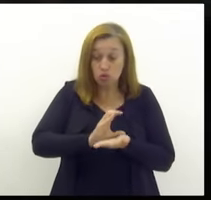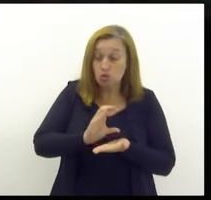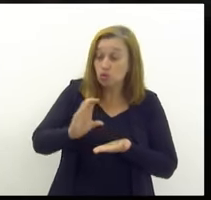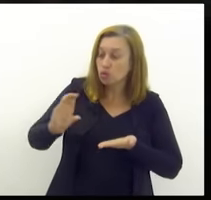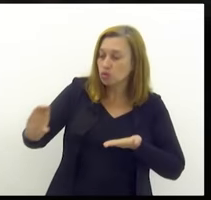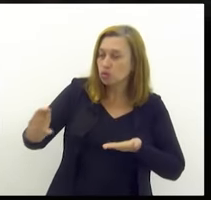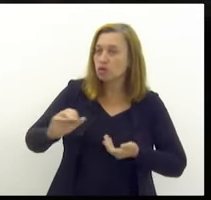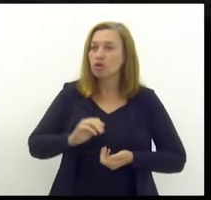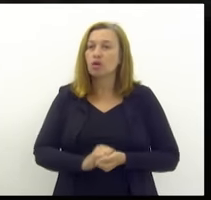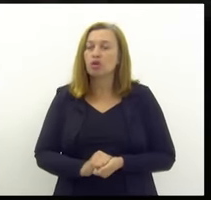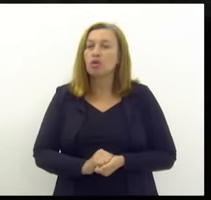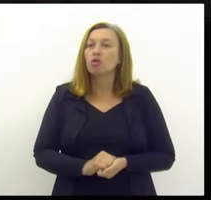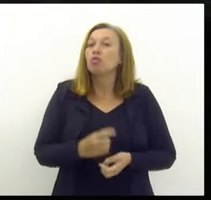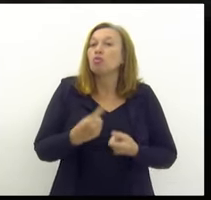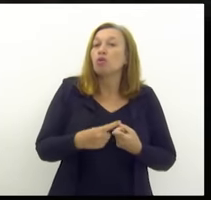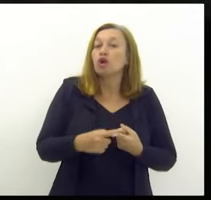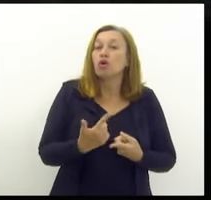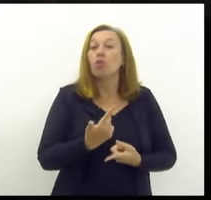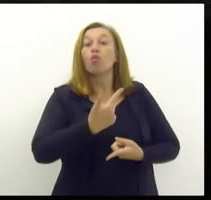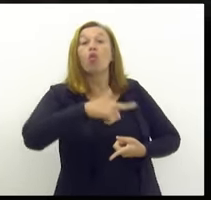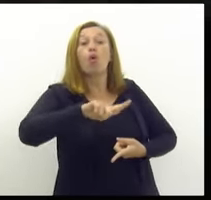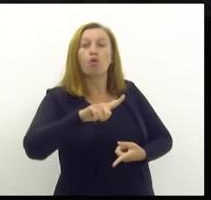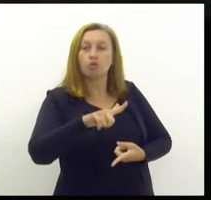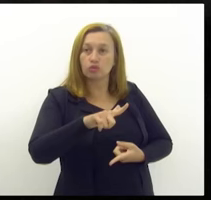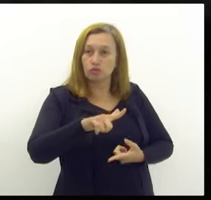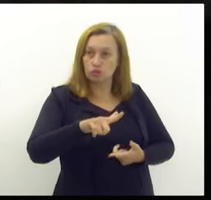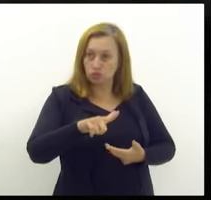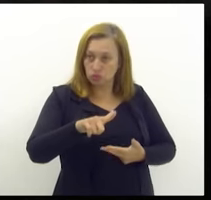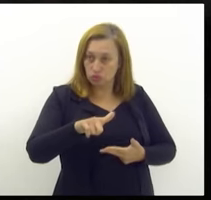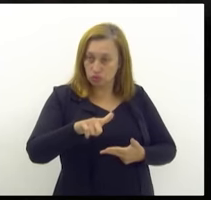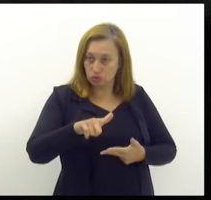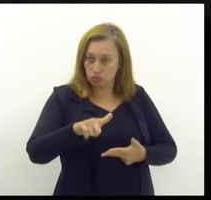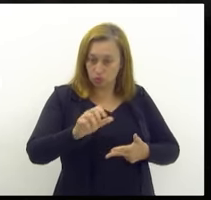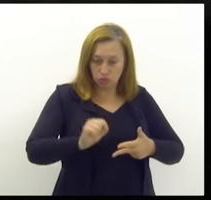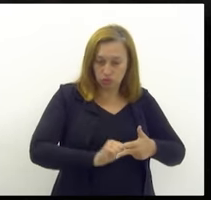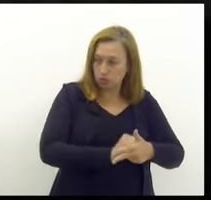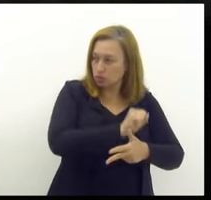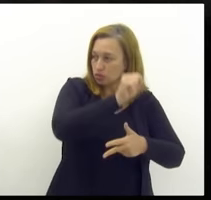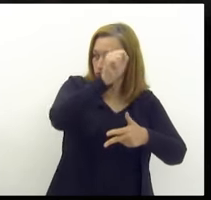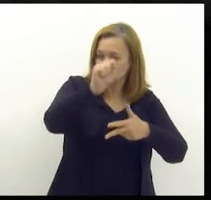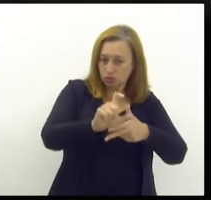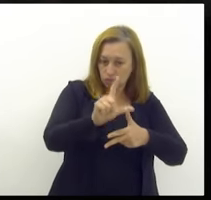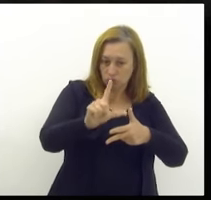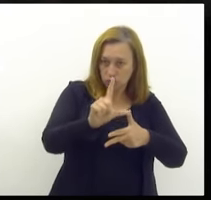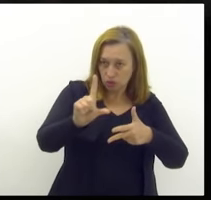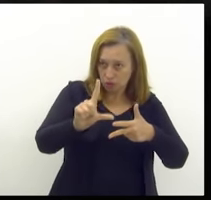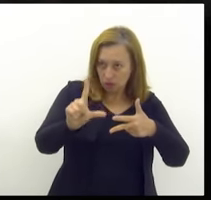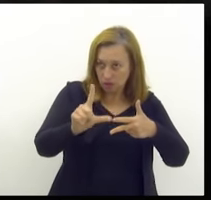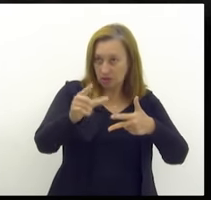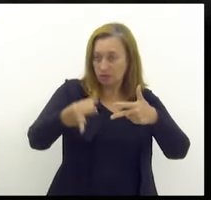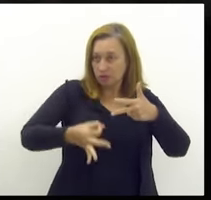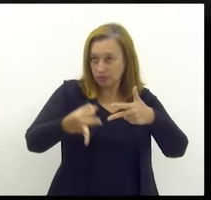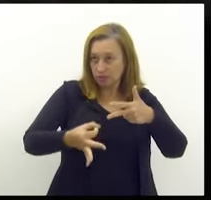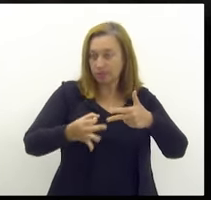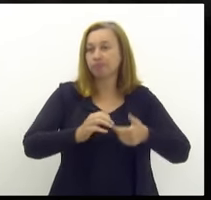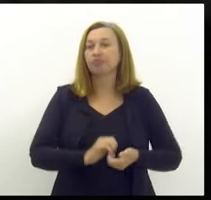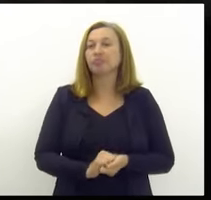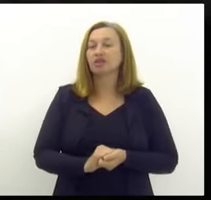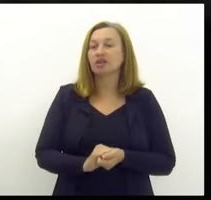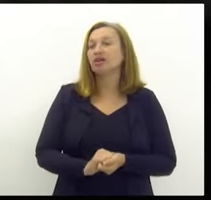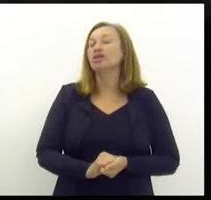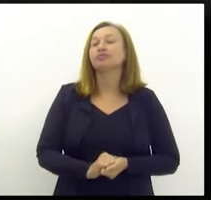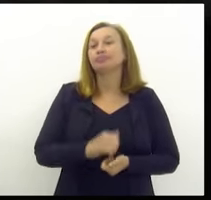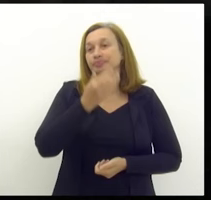os fundos dos outros poderes está excepcional pela